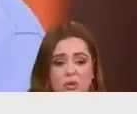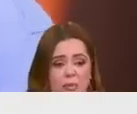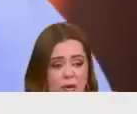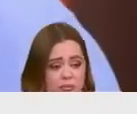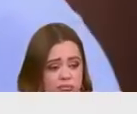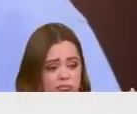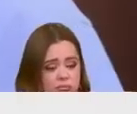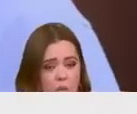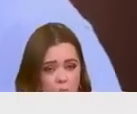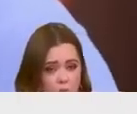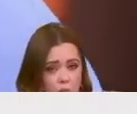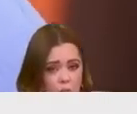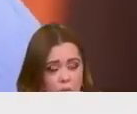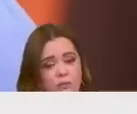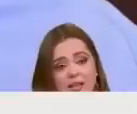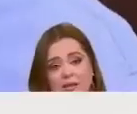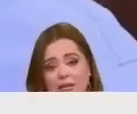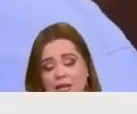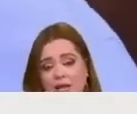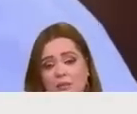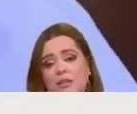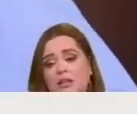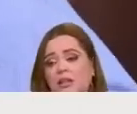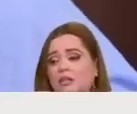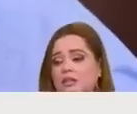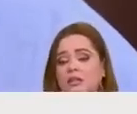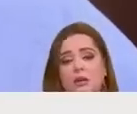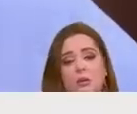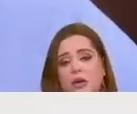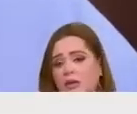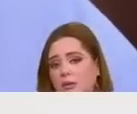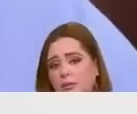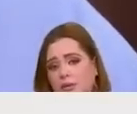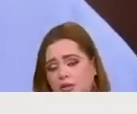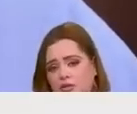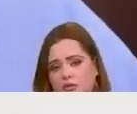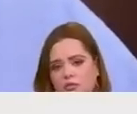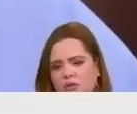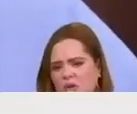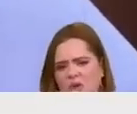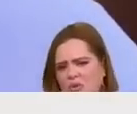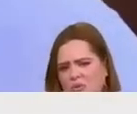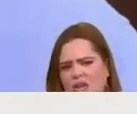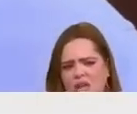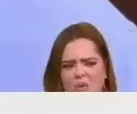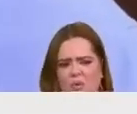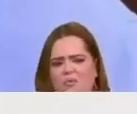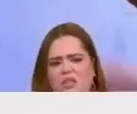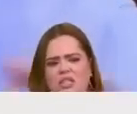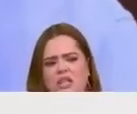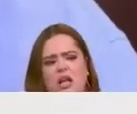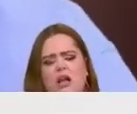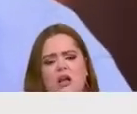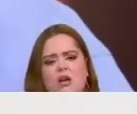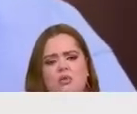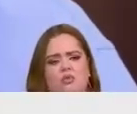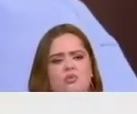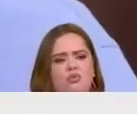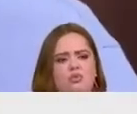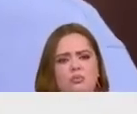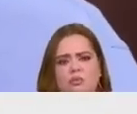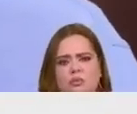partidos em determinadas situações então eu não quero conversar com você organização eu quero conversar com o PT